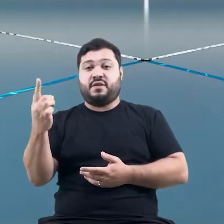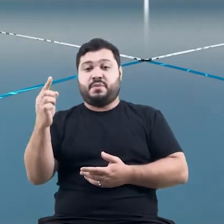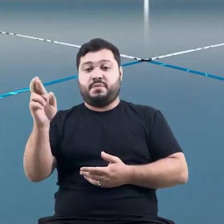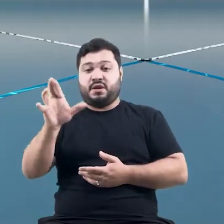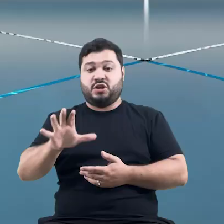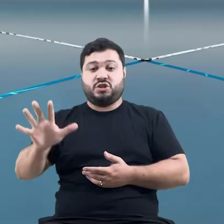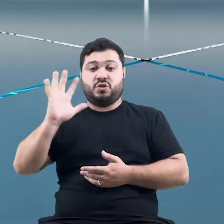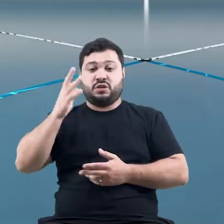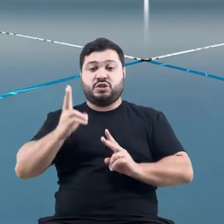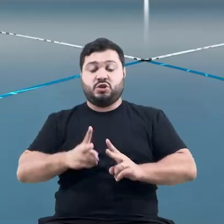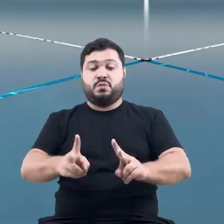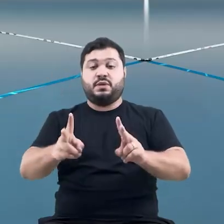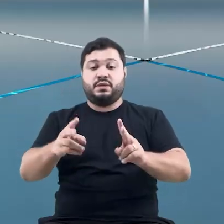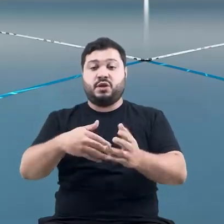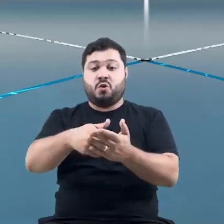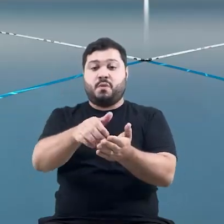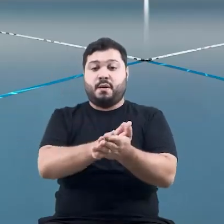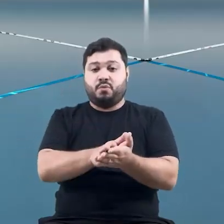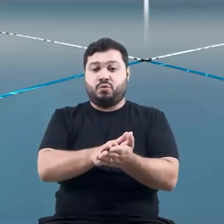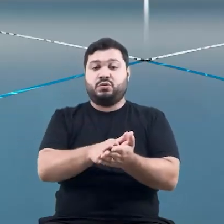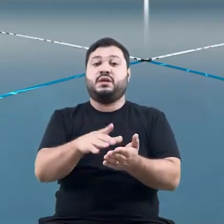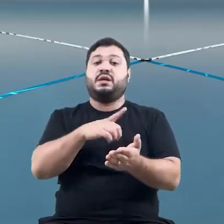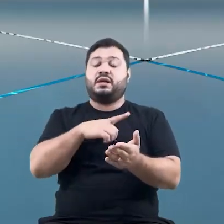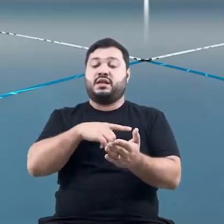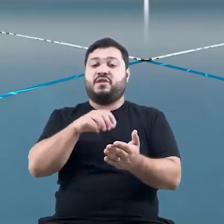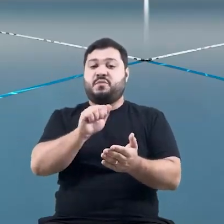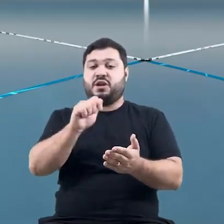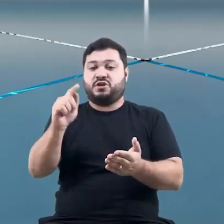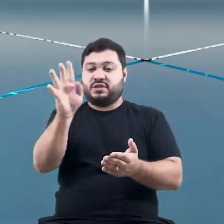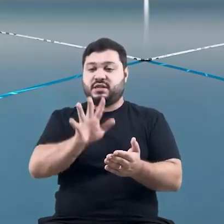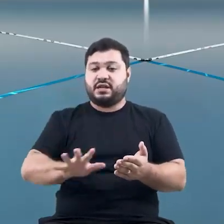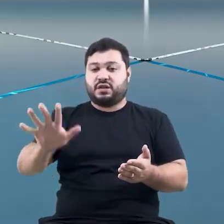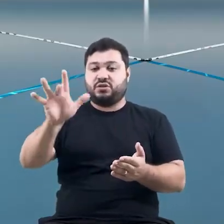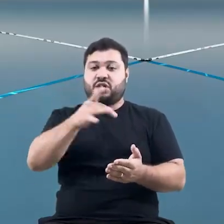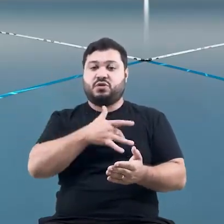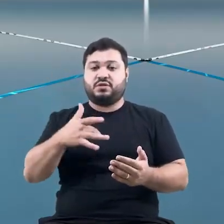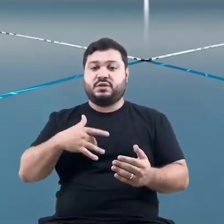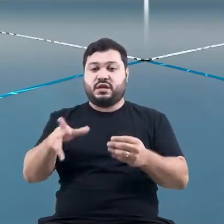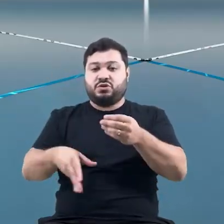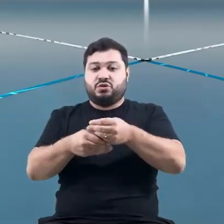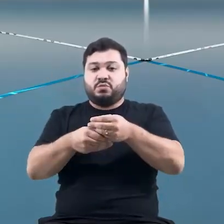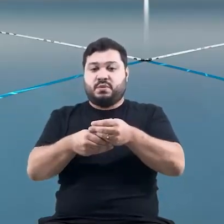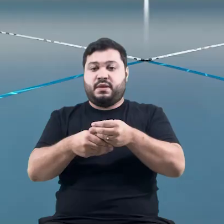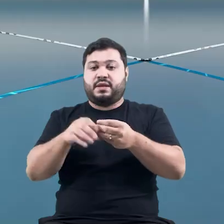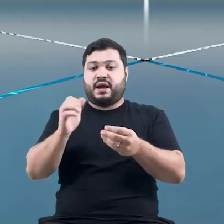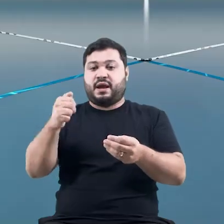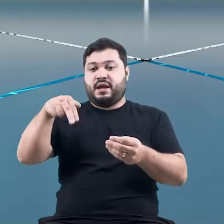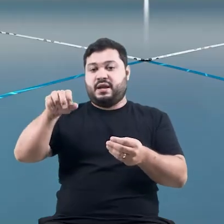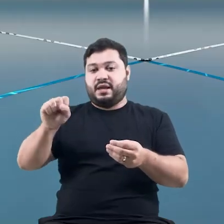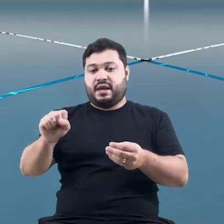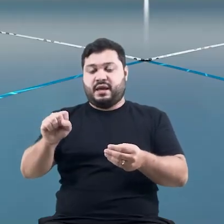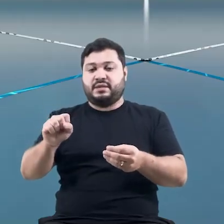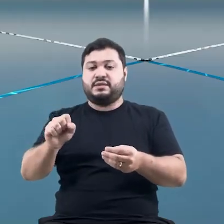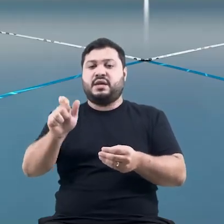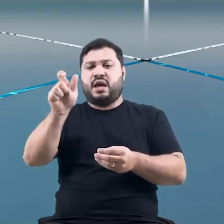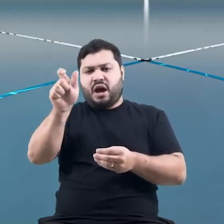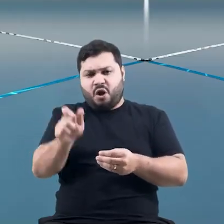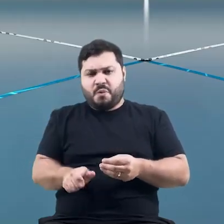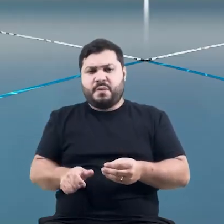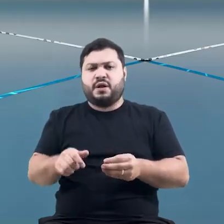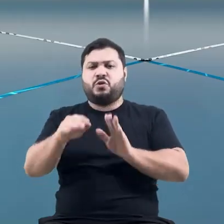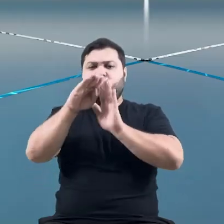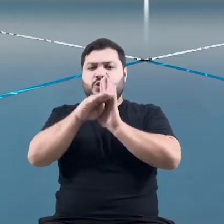TRF da Primeira Região decidiu manter uma multa aplicada pela Agência Nacional de Saúde Suplementar, a ANS, a